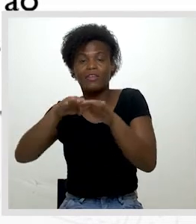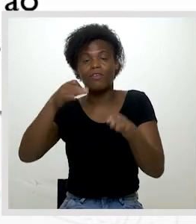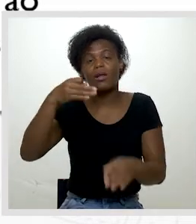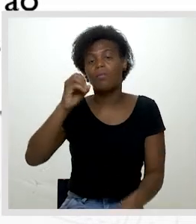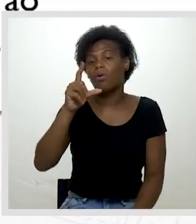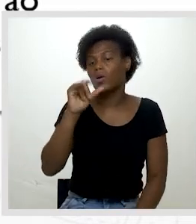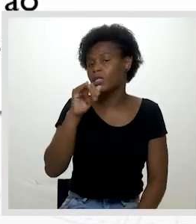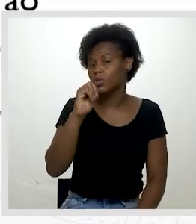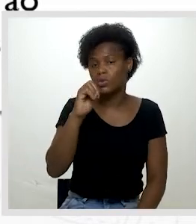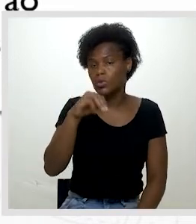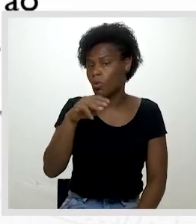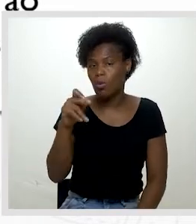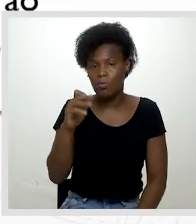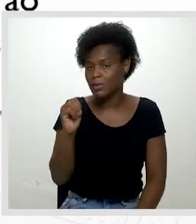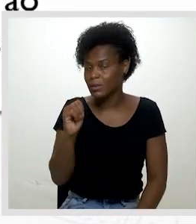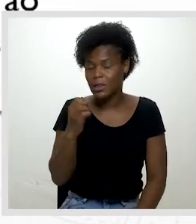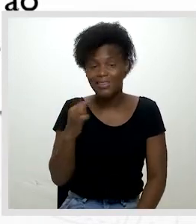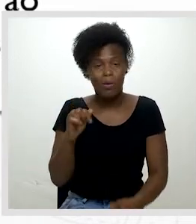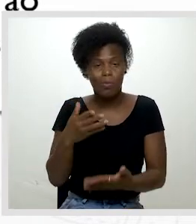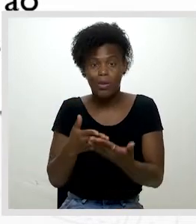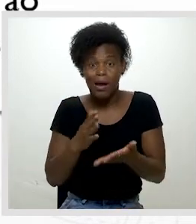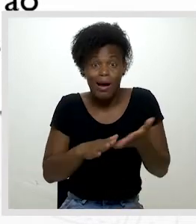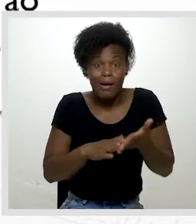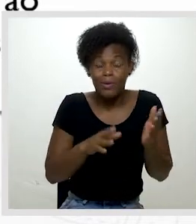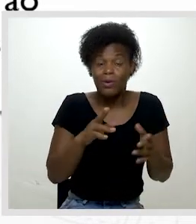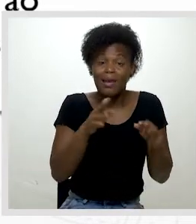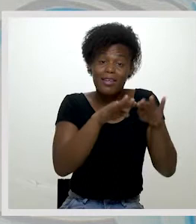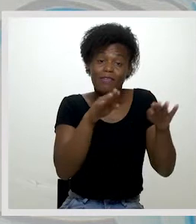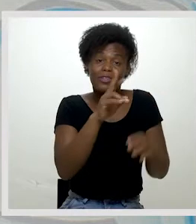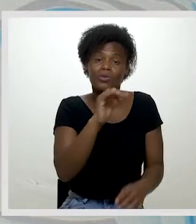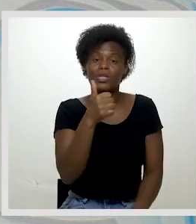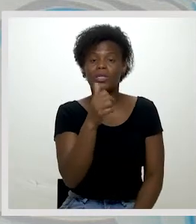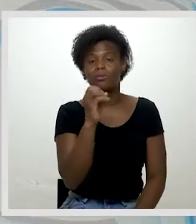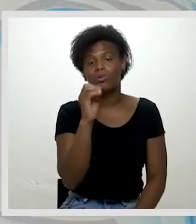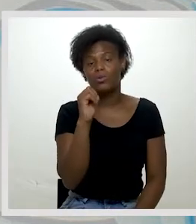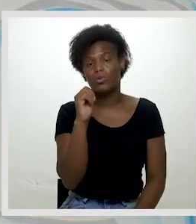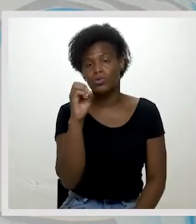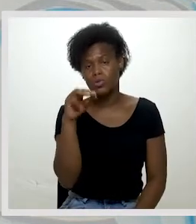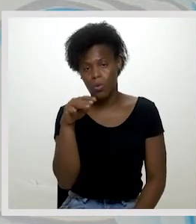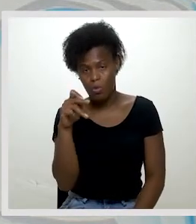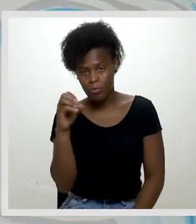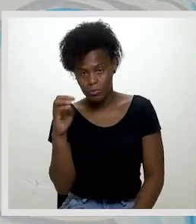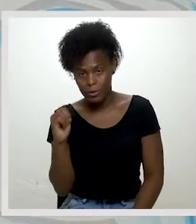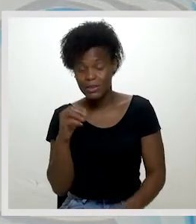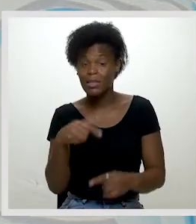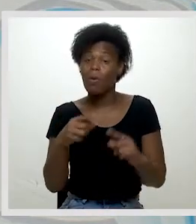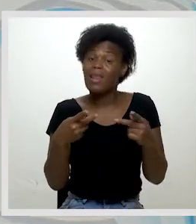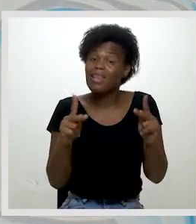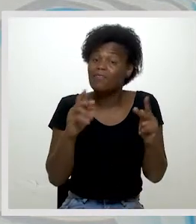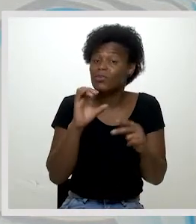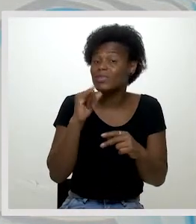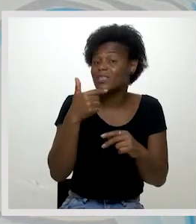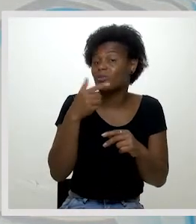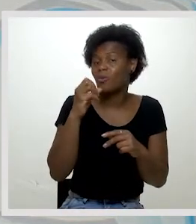não dão isso tão rapidamente a nível dos ribossomas que estão livres no citoplasma. E esta é uma das razões com a qual